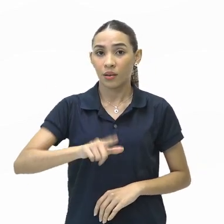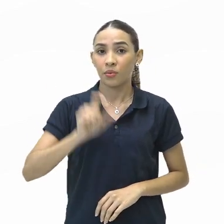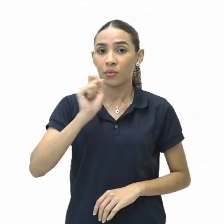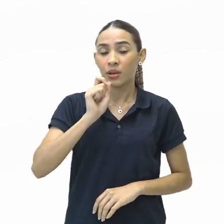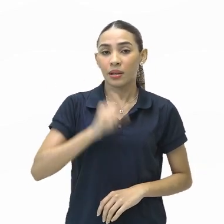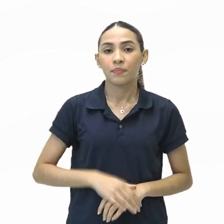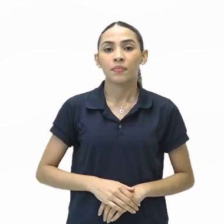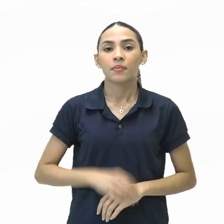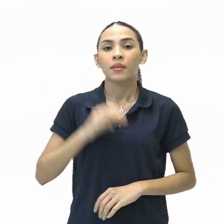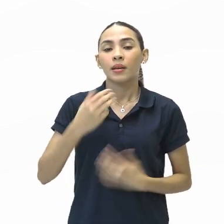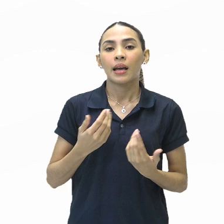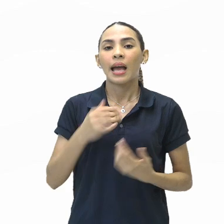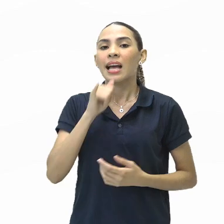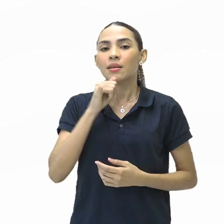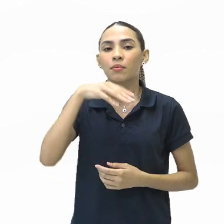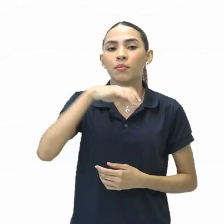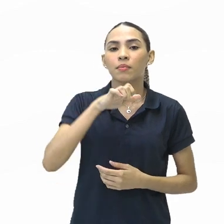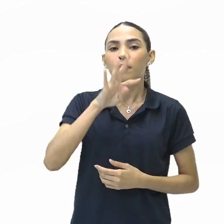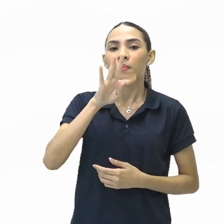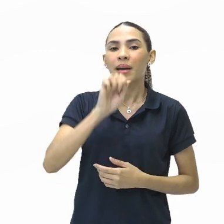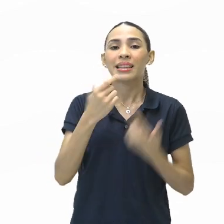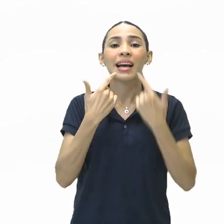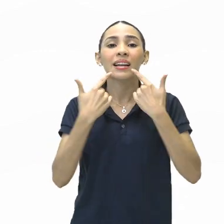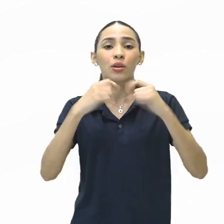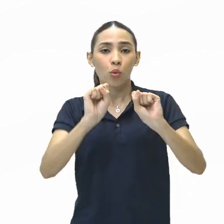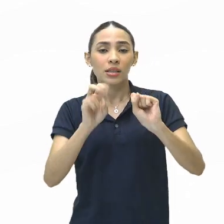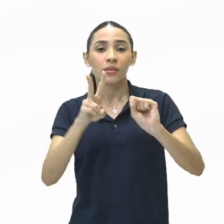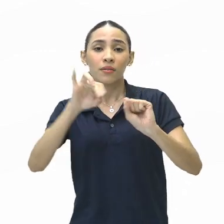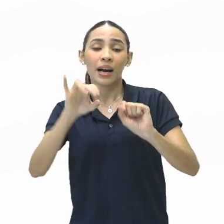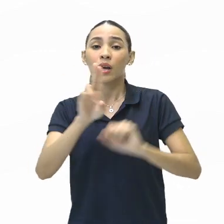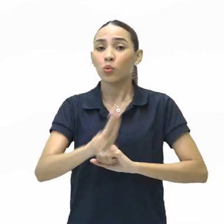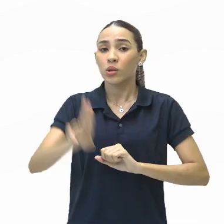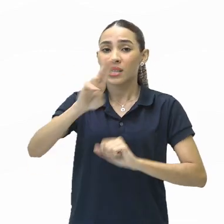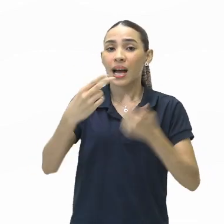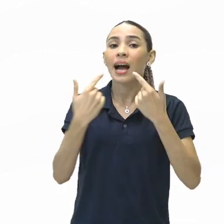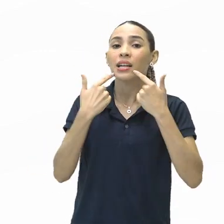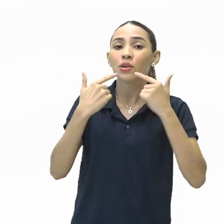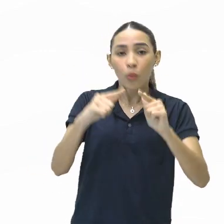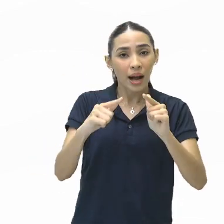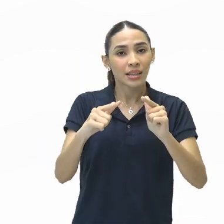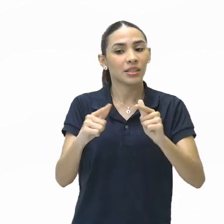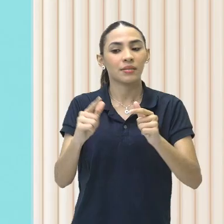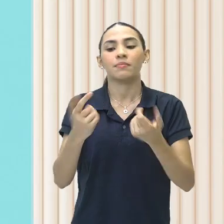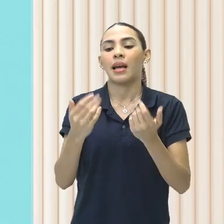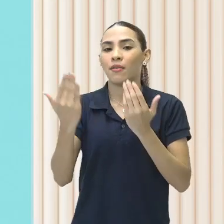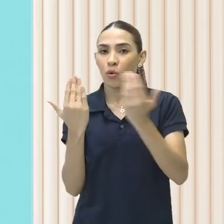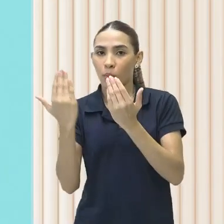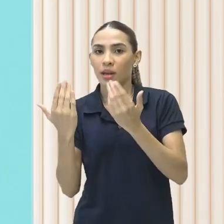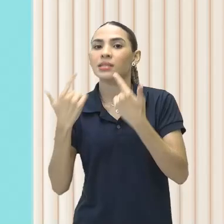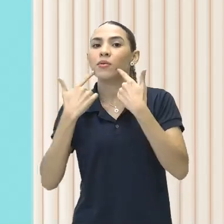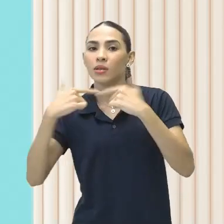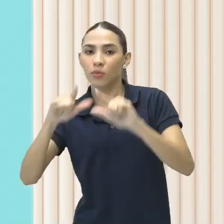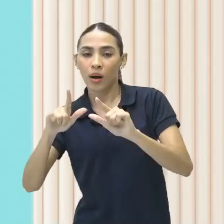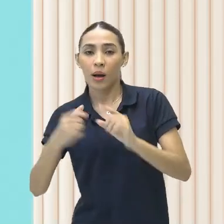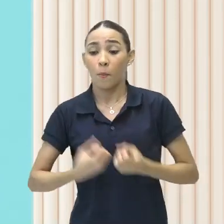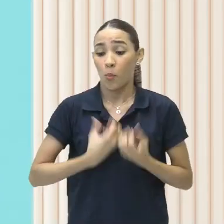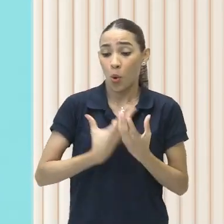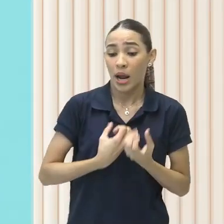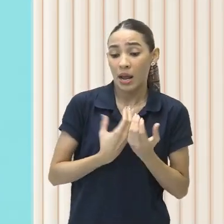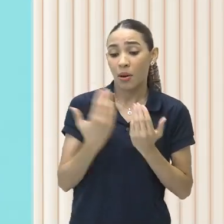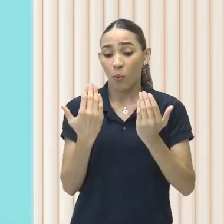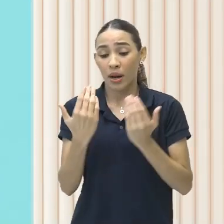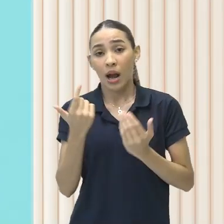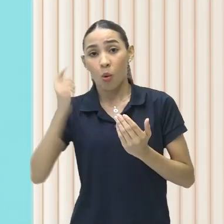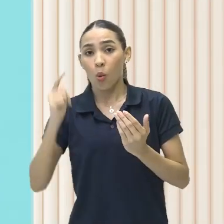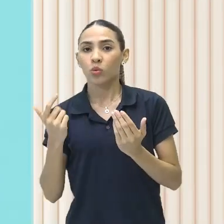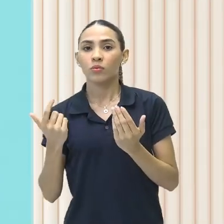a metalinguagem, né? Onde vai usar a própria linguagem para falar da linguagem, o próprio poema para falar, de repente, do poema. Então, ele vai